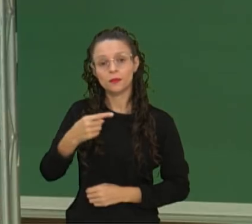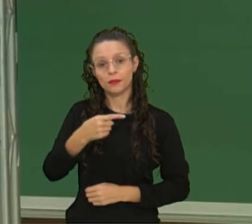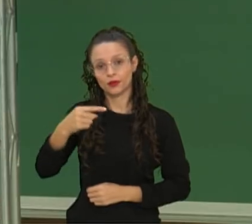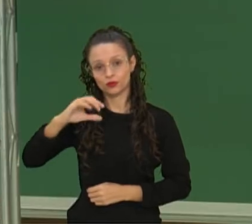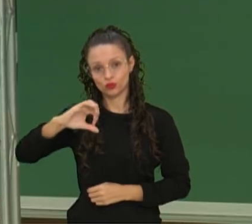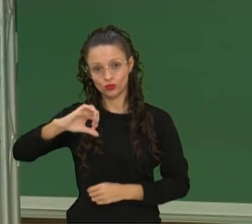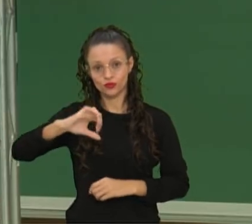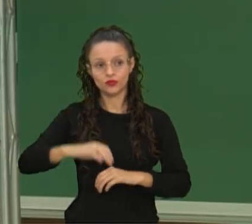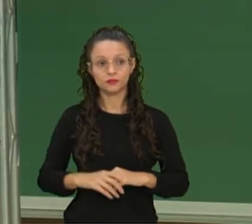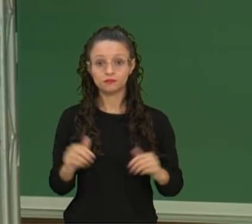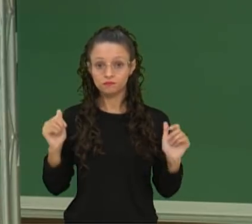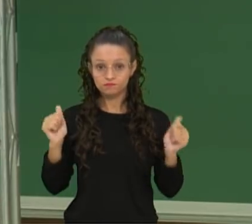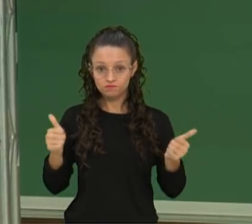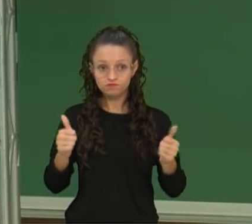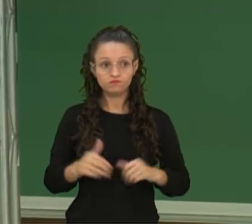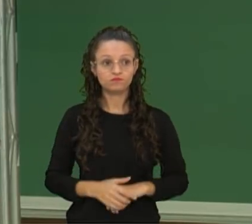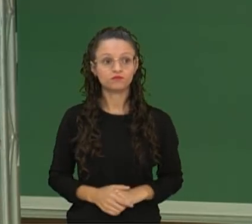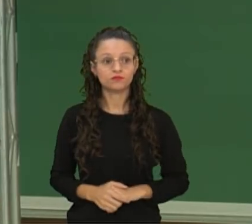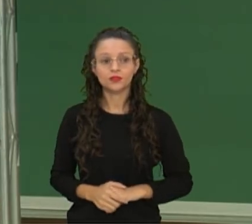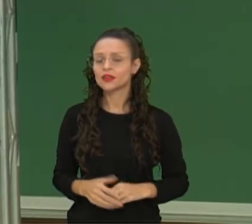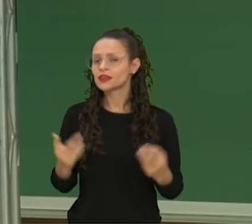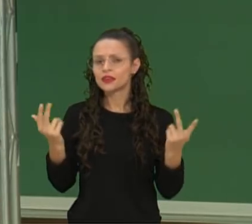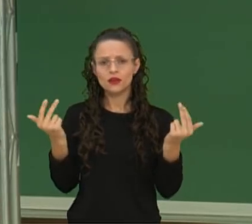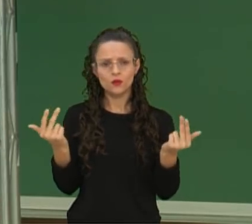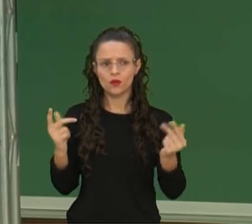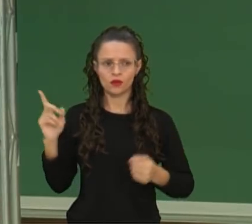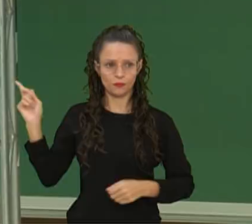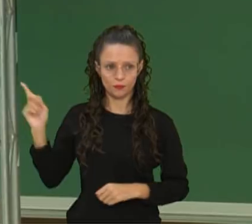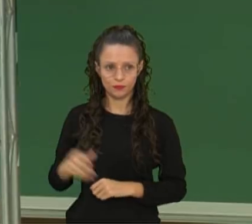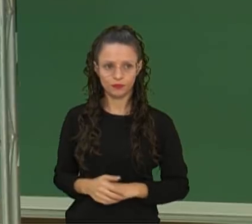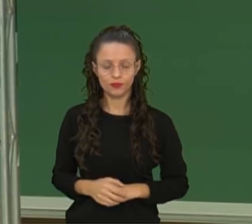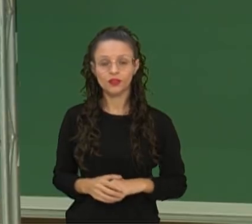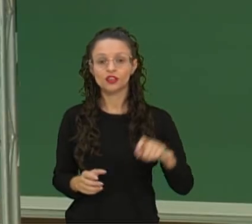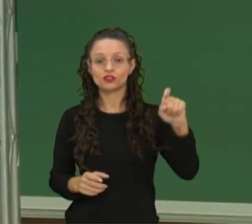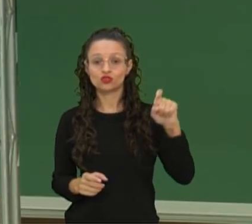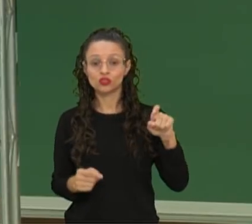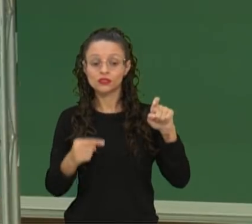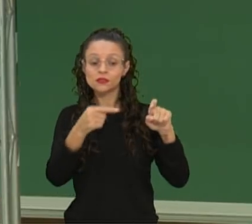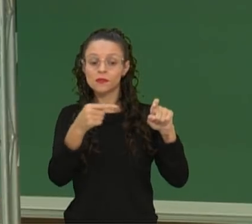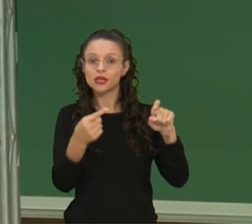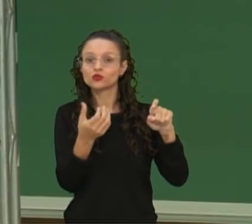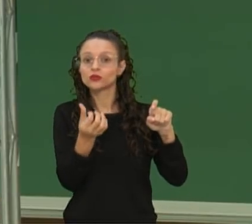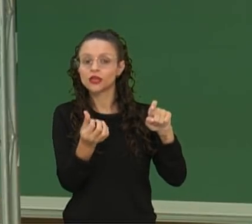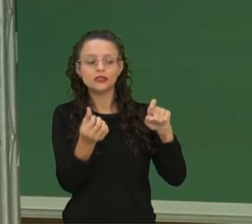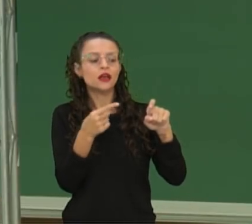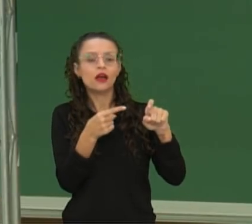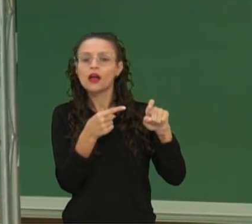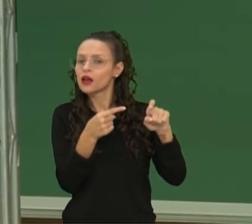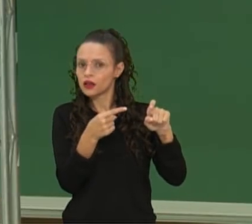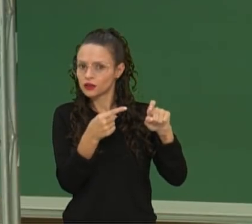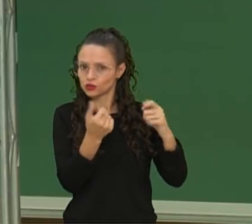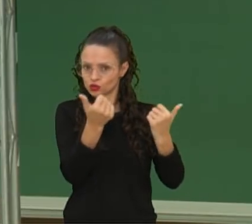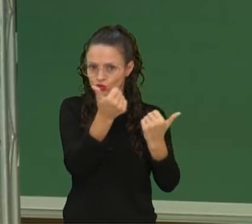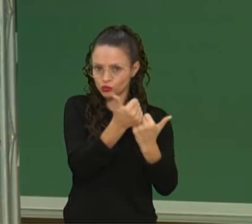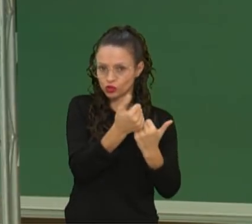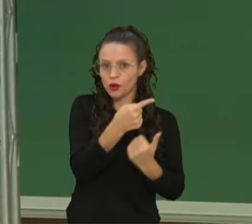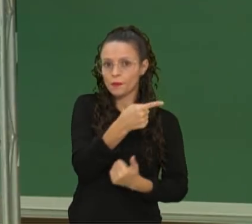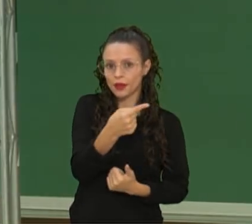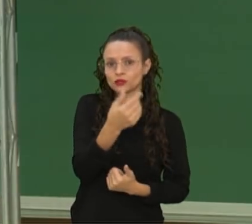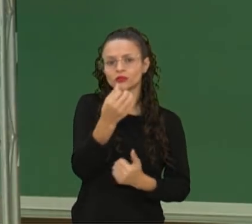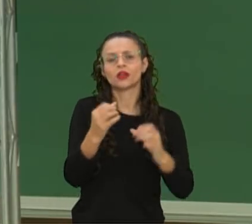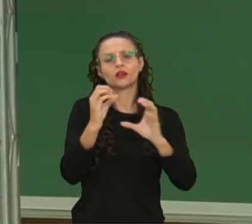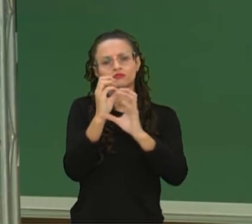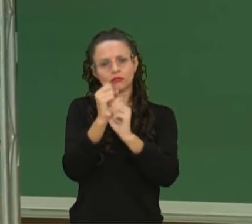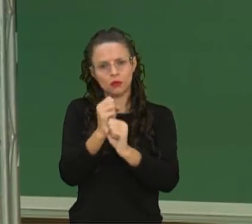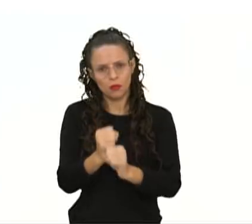9. Beleza? A mesma coisa aqui. Para x igual a menos 6, você vai substituir o x por menos 6. E aí calcula e